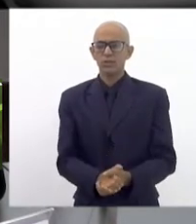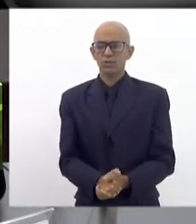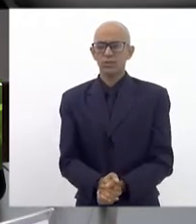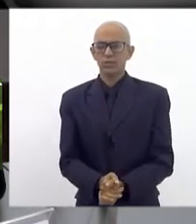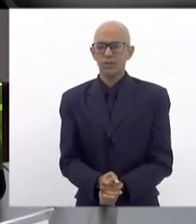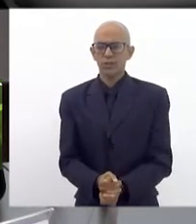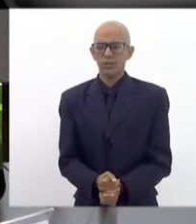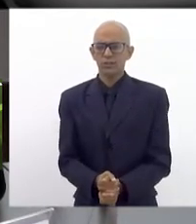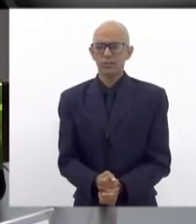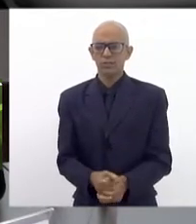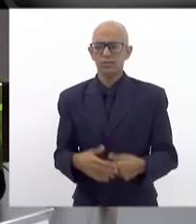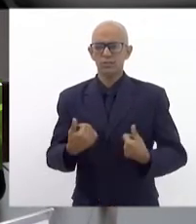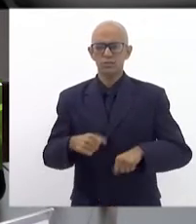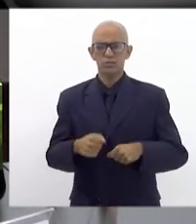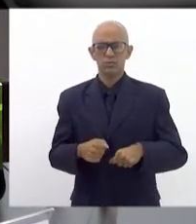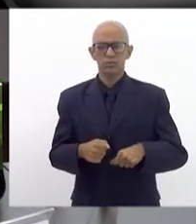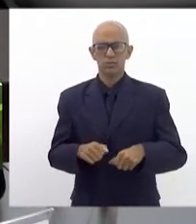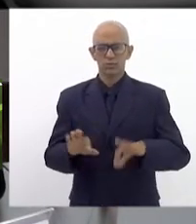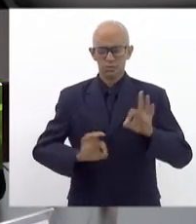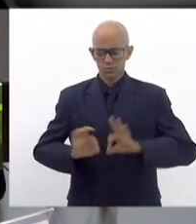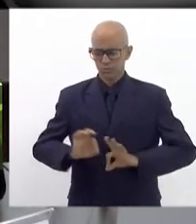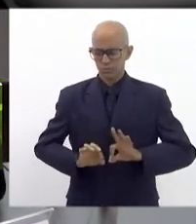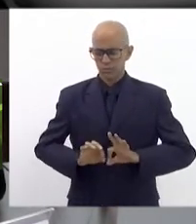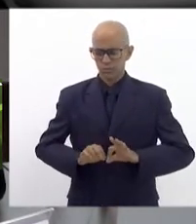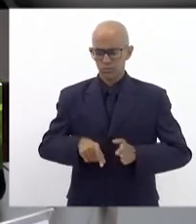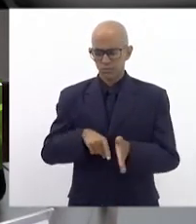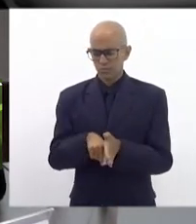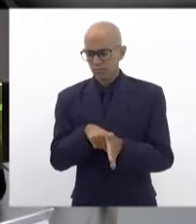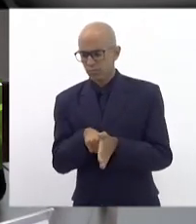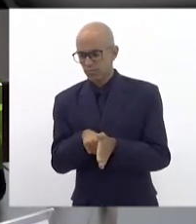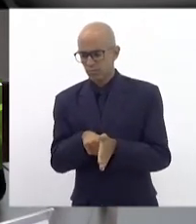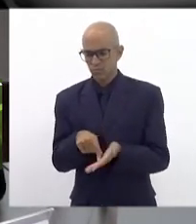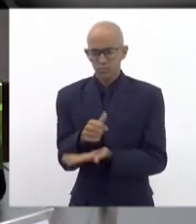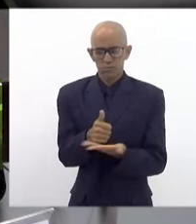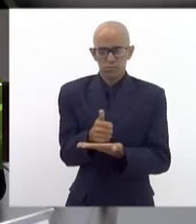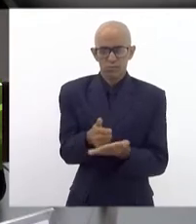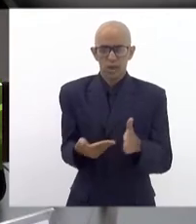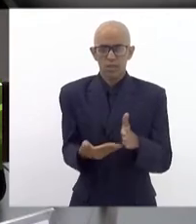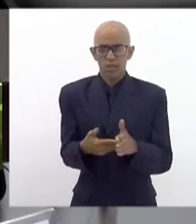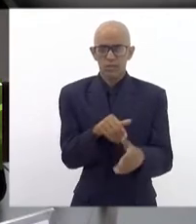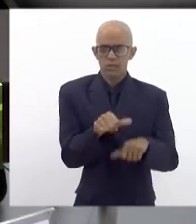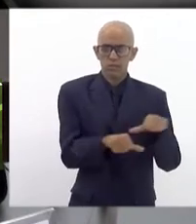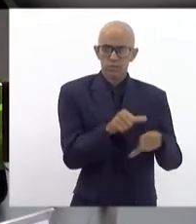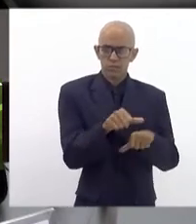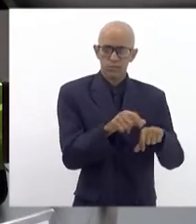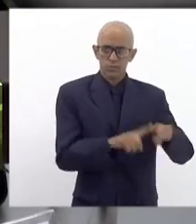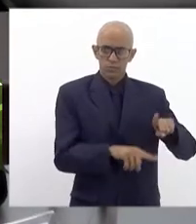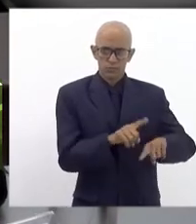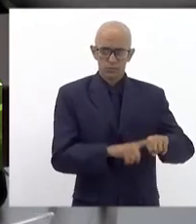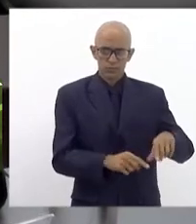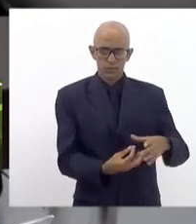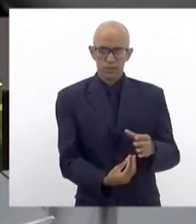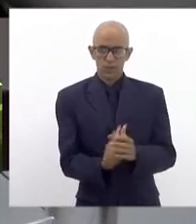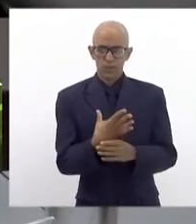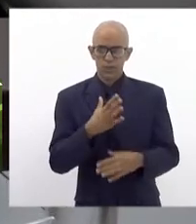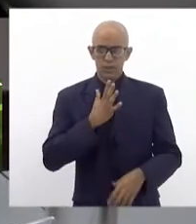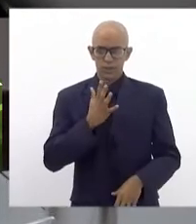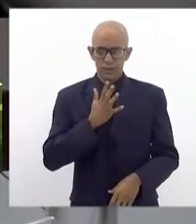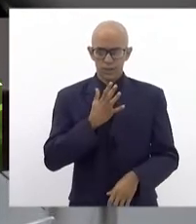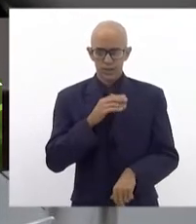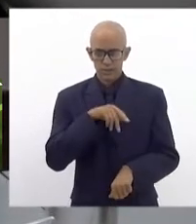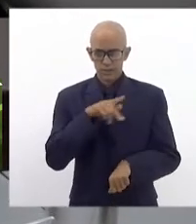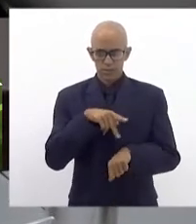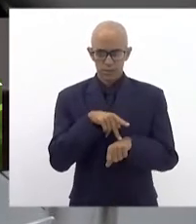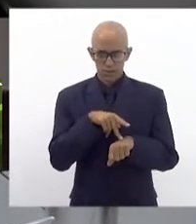um projeto que vai da pesquisa básica até chegar num produto que gere riqueza para o país. A inovação ela